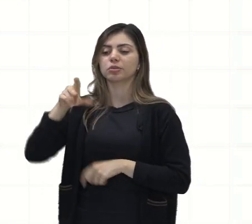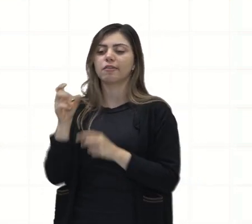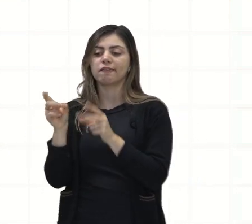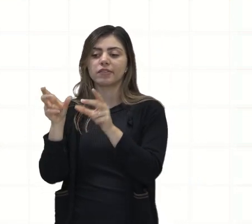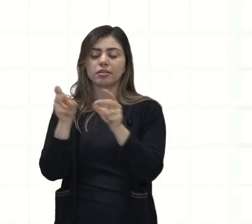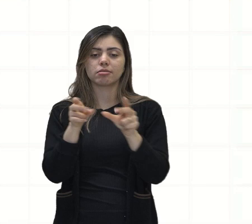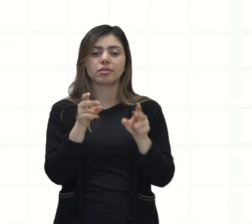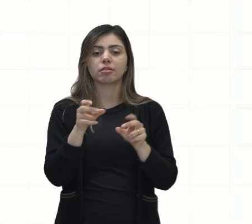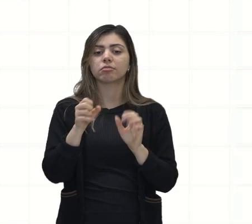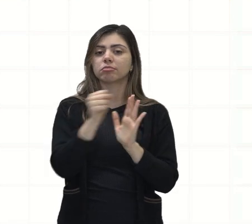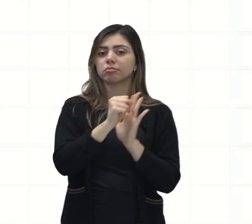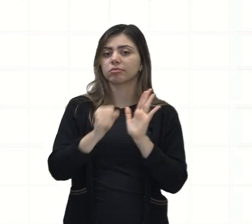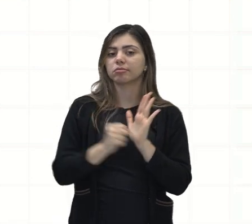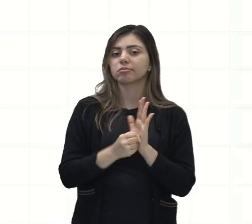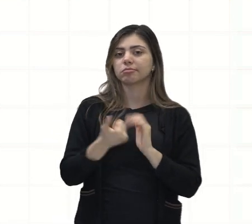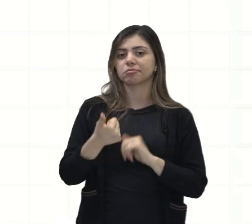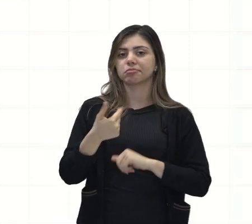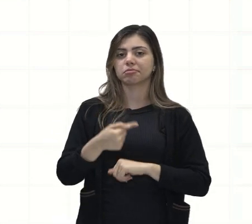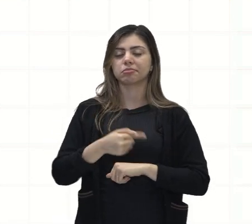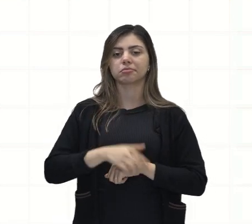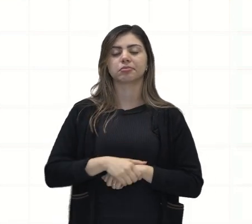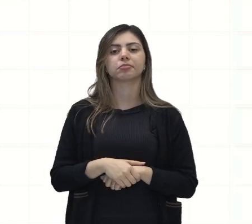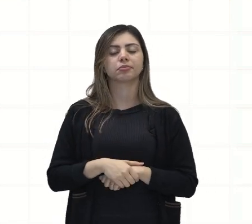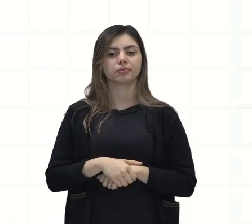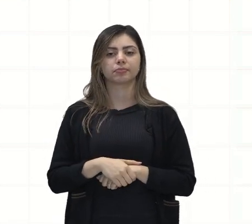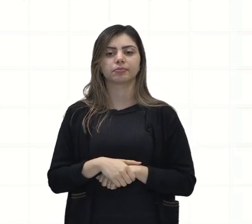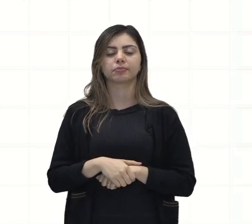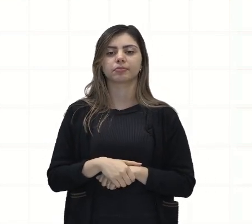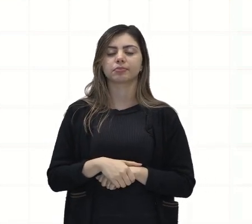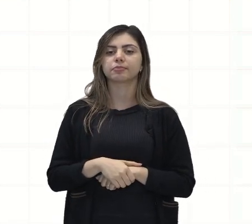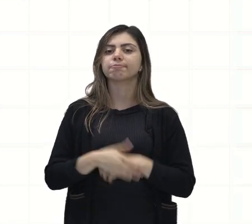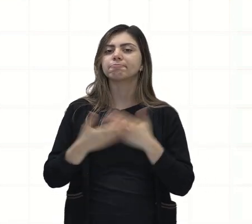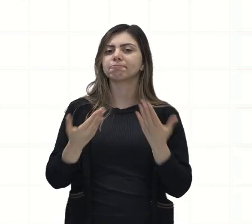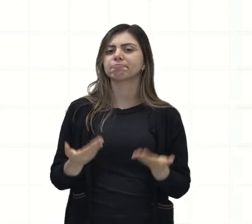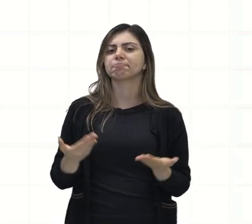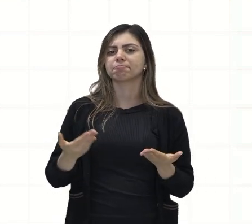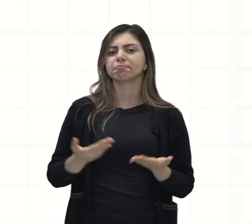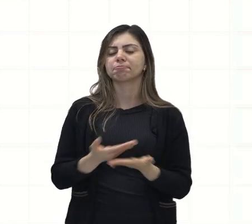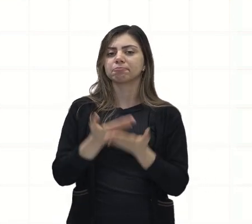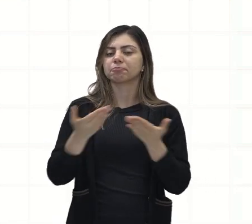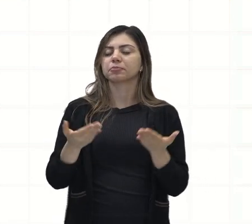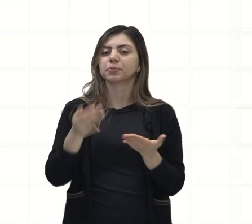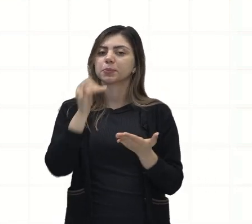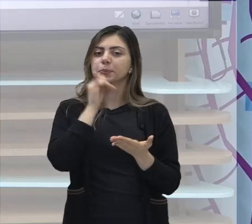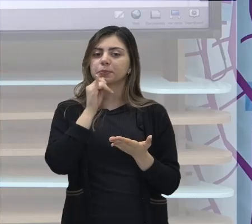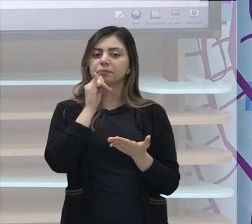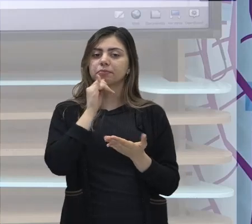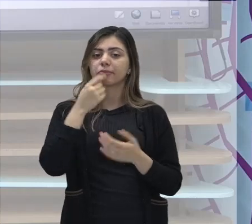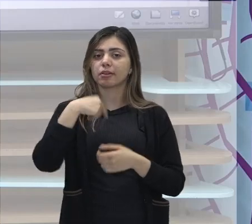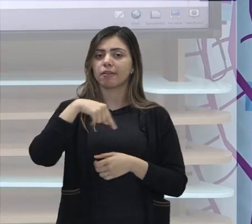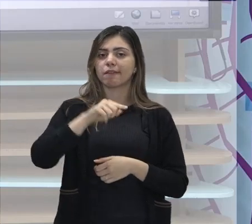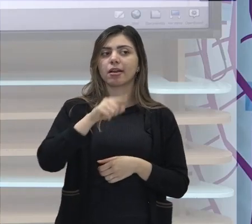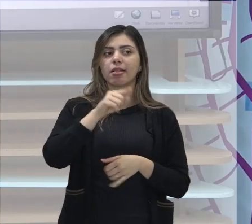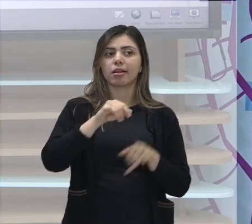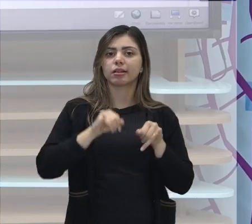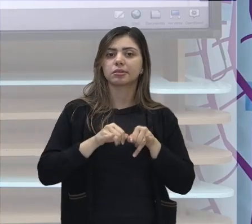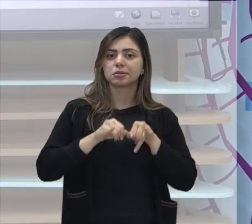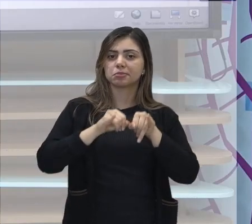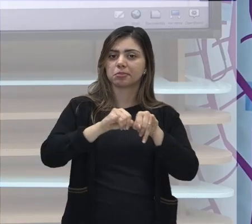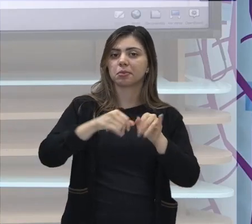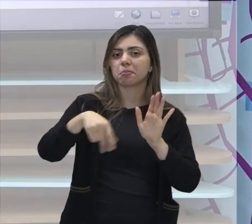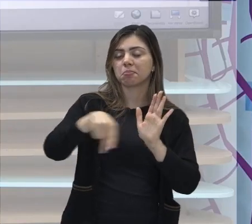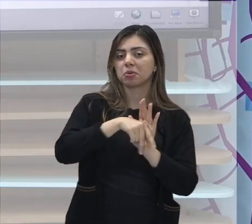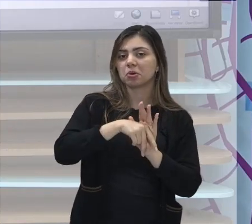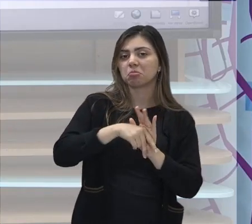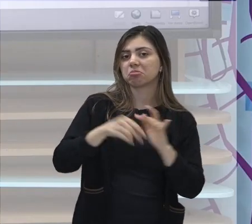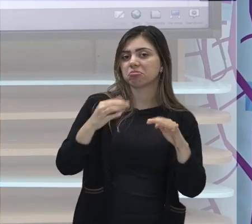século XVII. Quando você vai ao mercado da sua cidade,